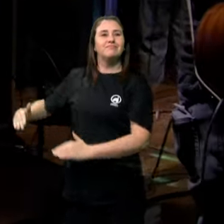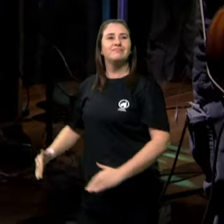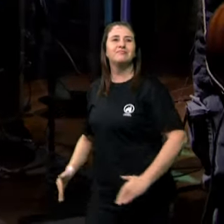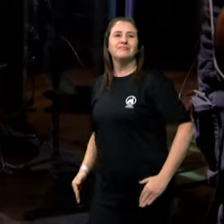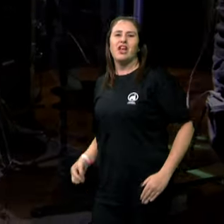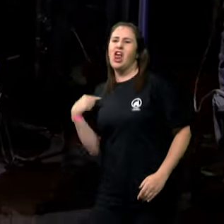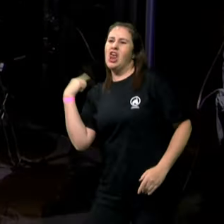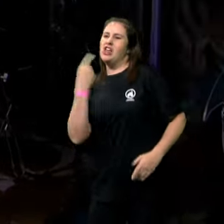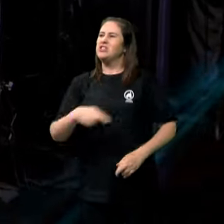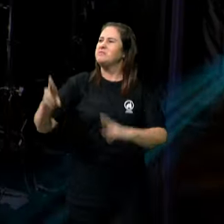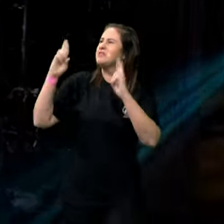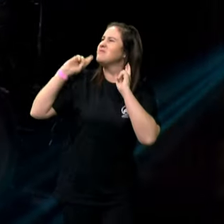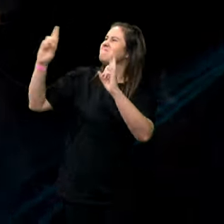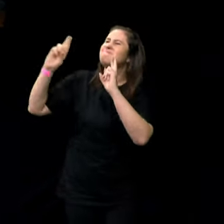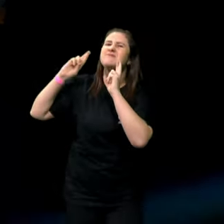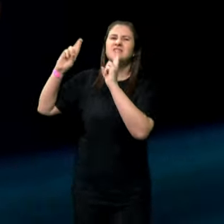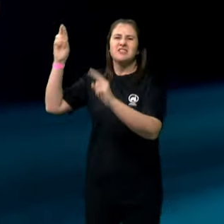esperança